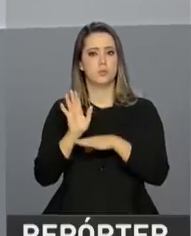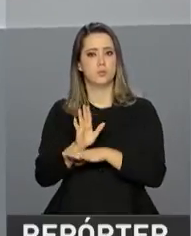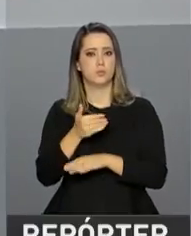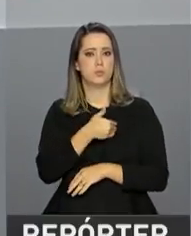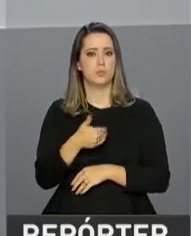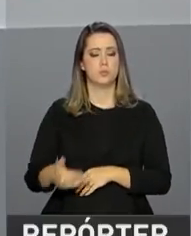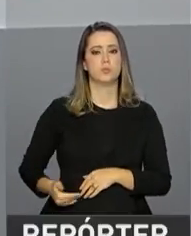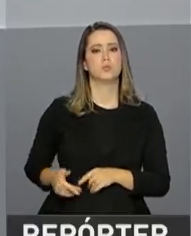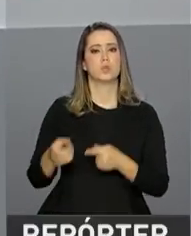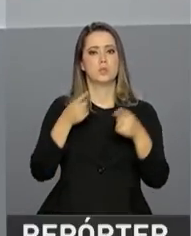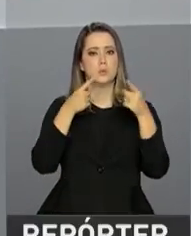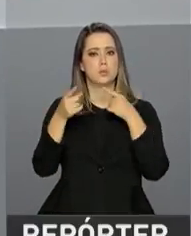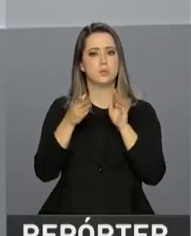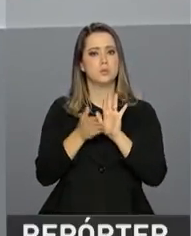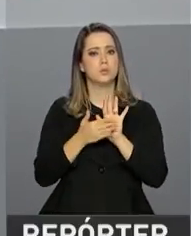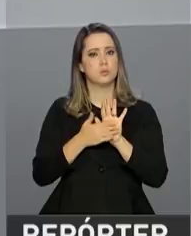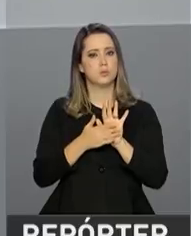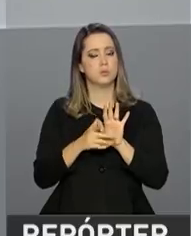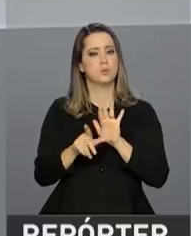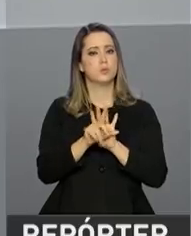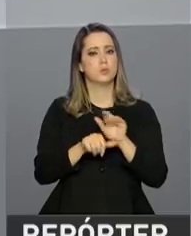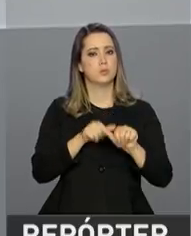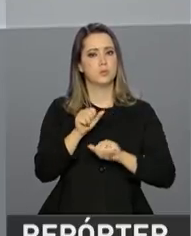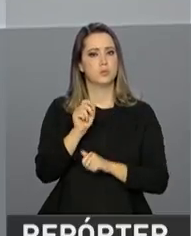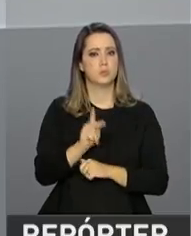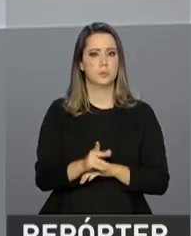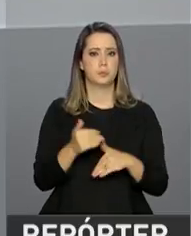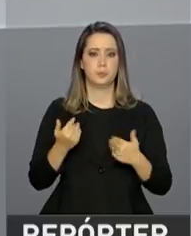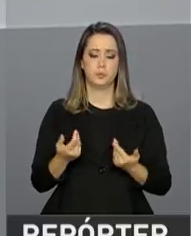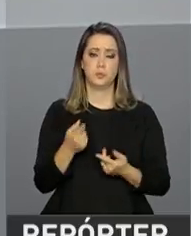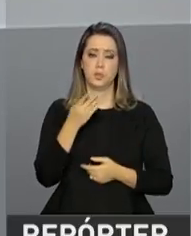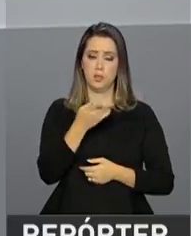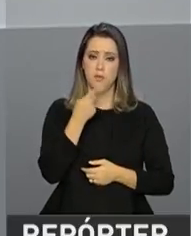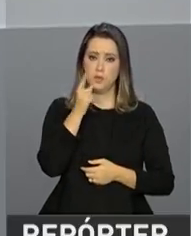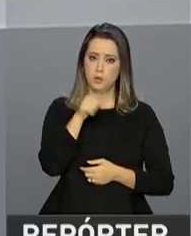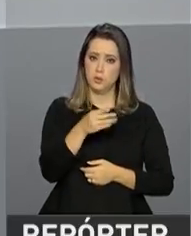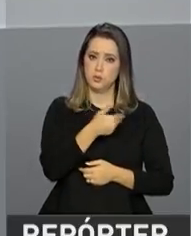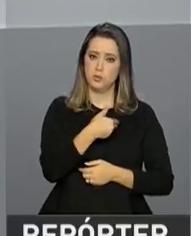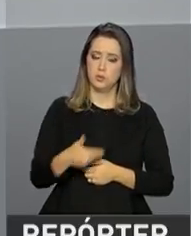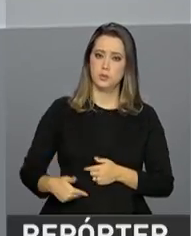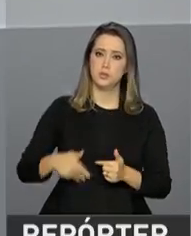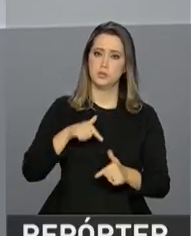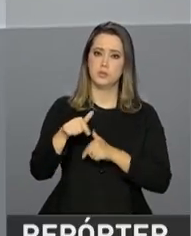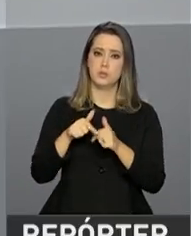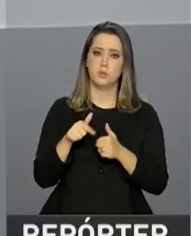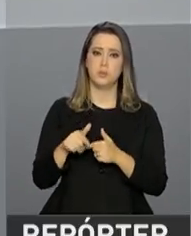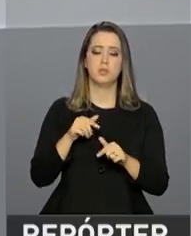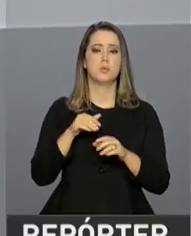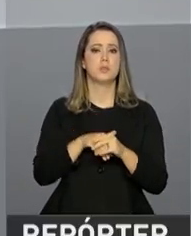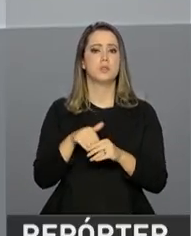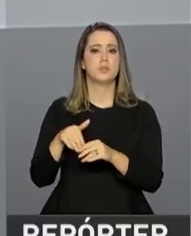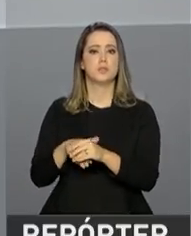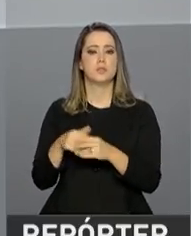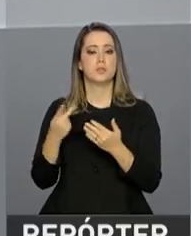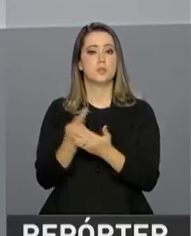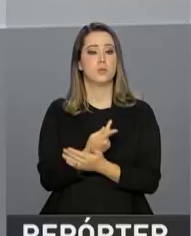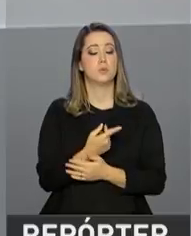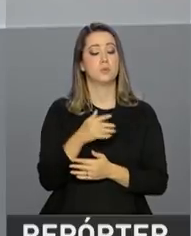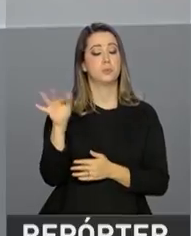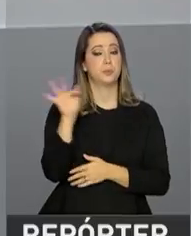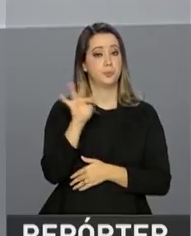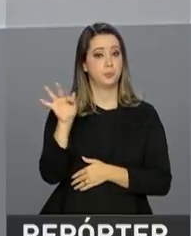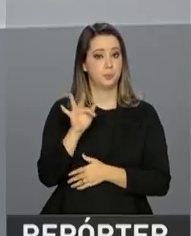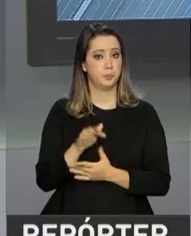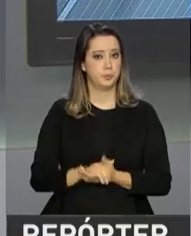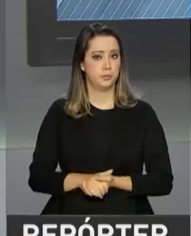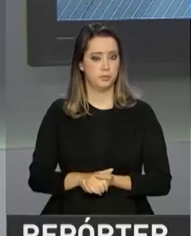apoiam o governo para debater a proposta de reforma da Previdência. Ele garantiu que o governo trabalha para que a votação seja realizada ainda em